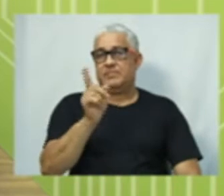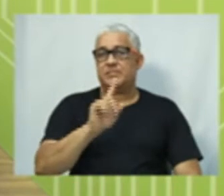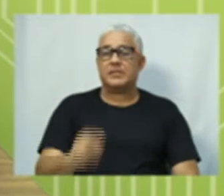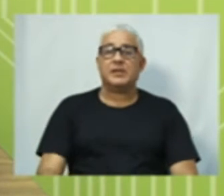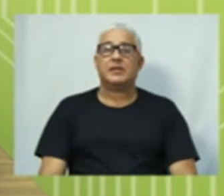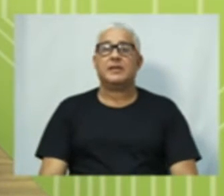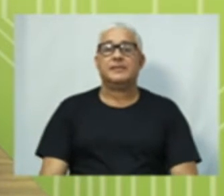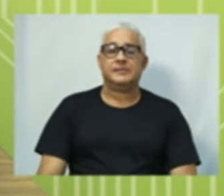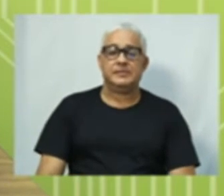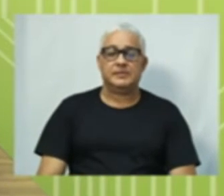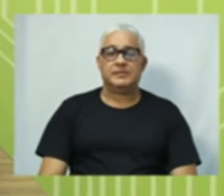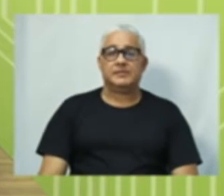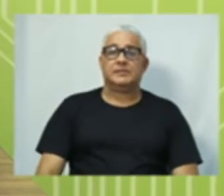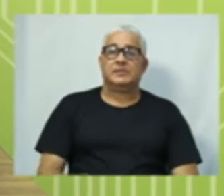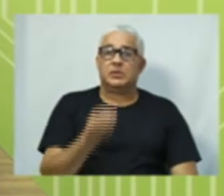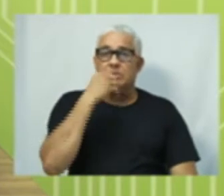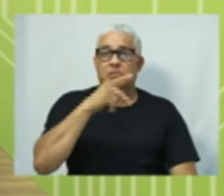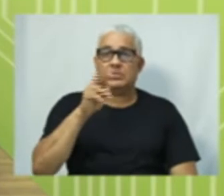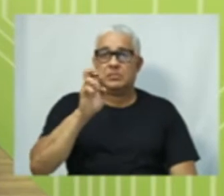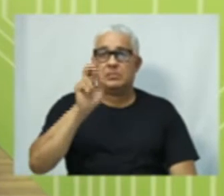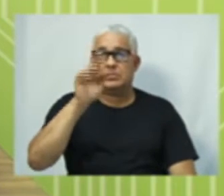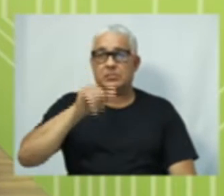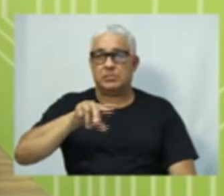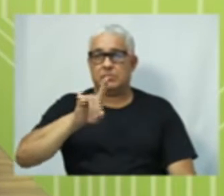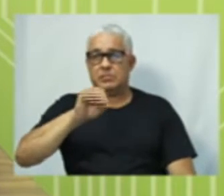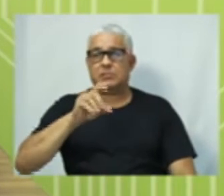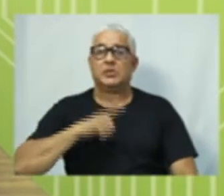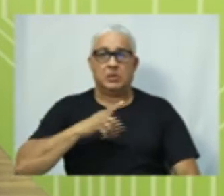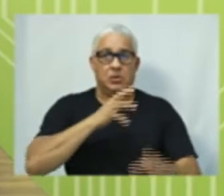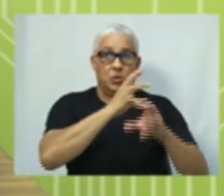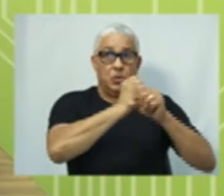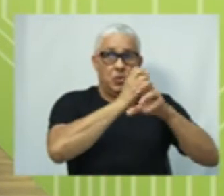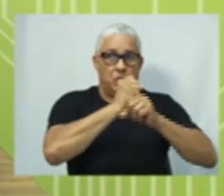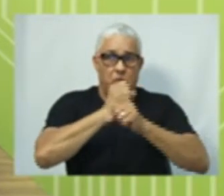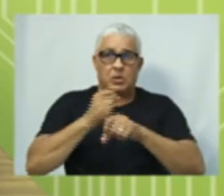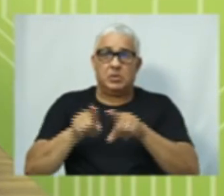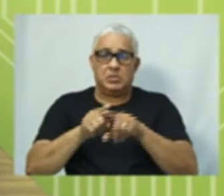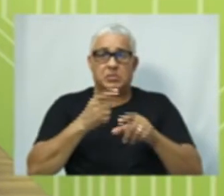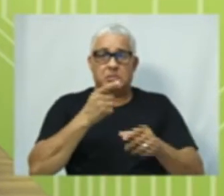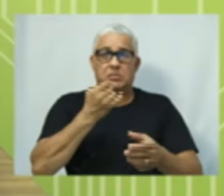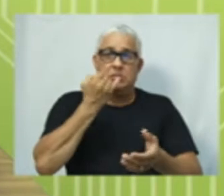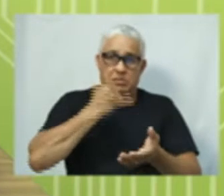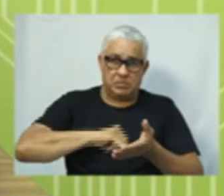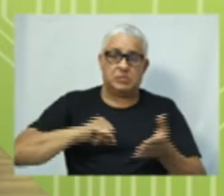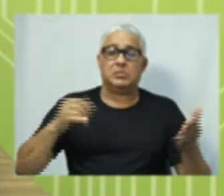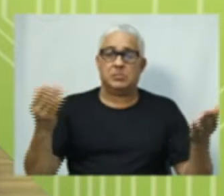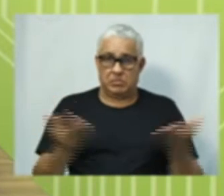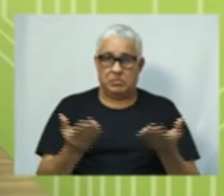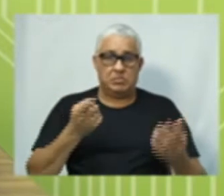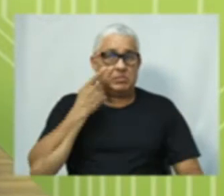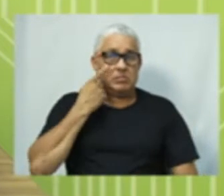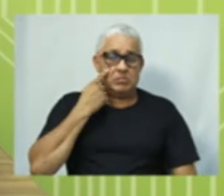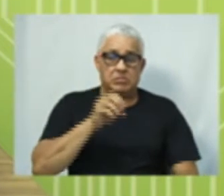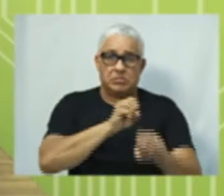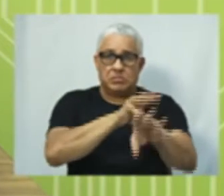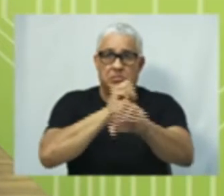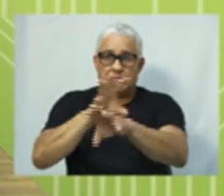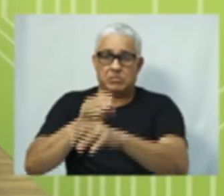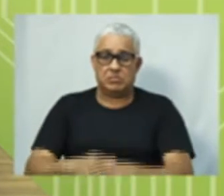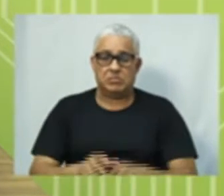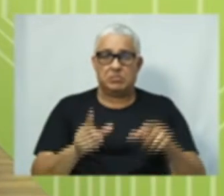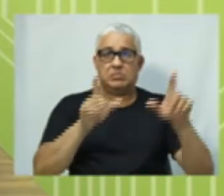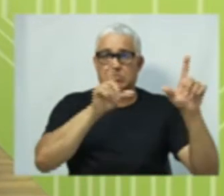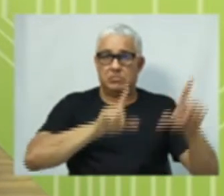acabou. O lucro presumido, ele tem muito mais cálculo e muito mais imposto. E é isso que a gente vai ver agora. Vamos passar para os